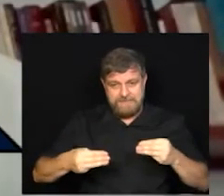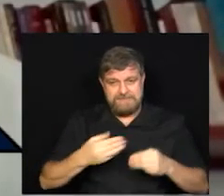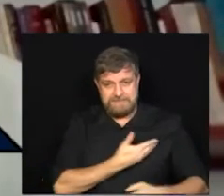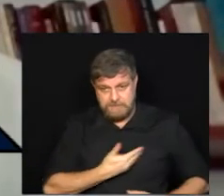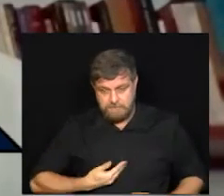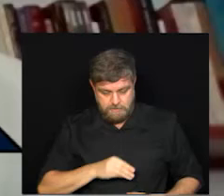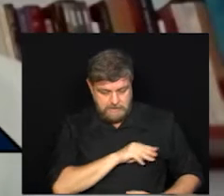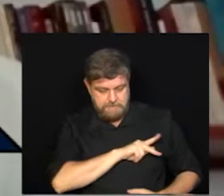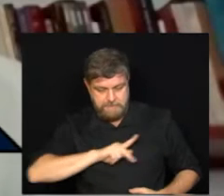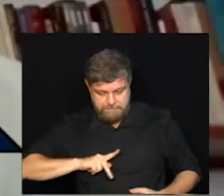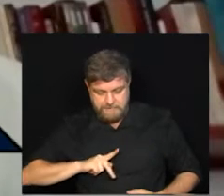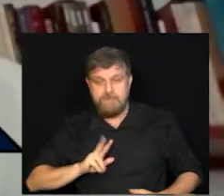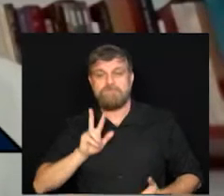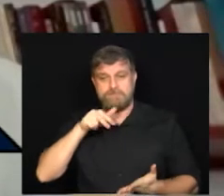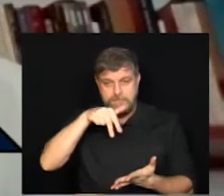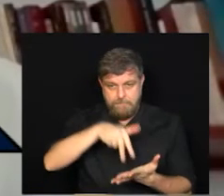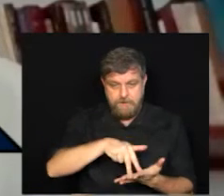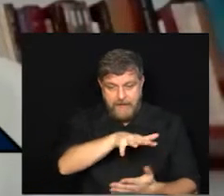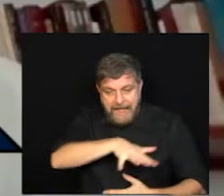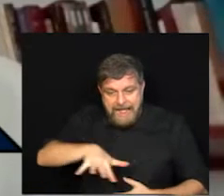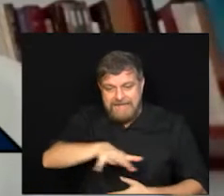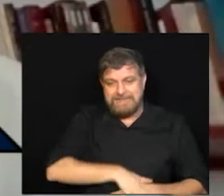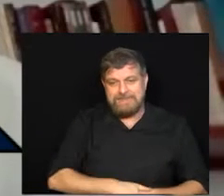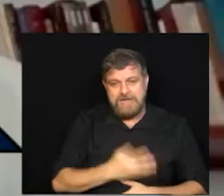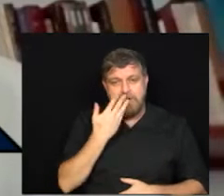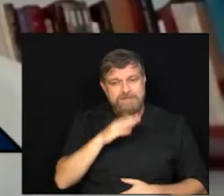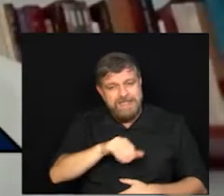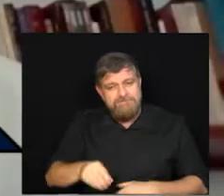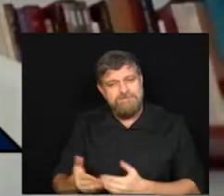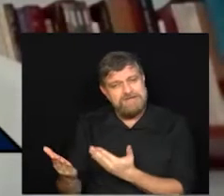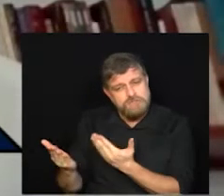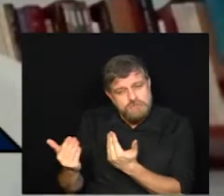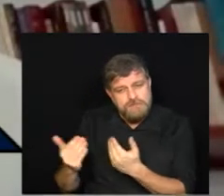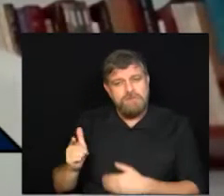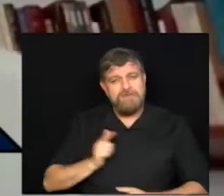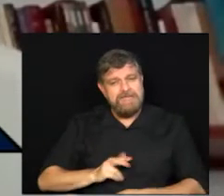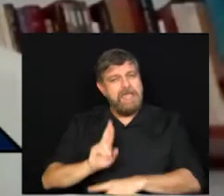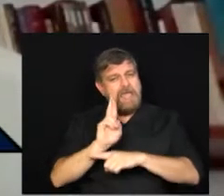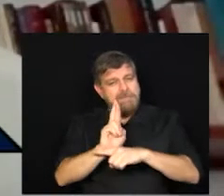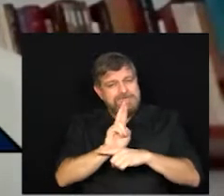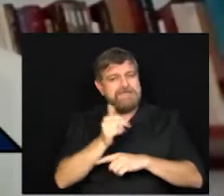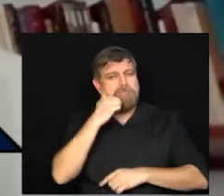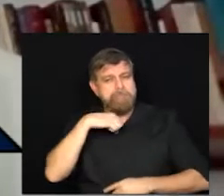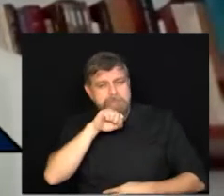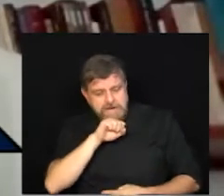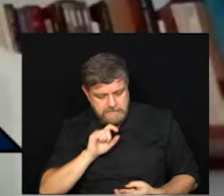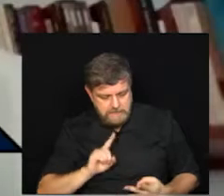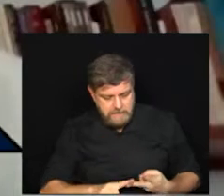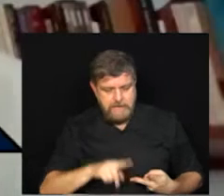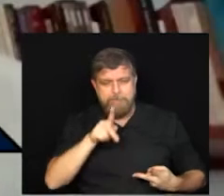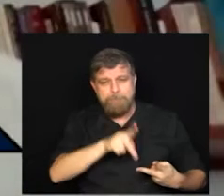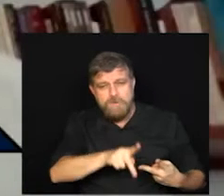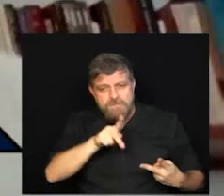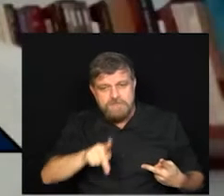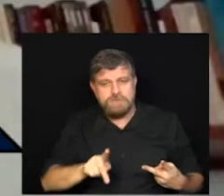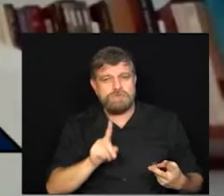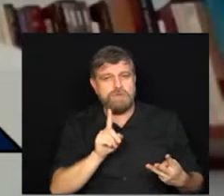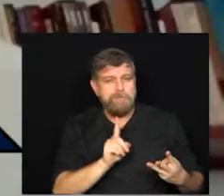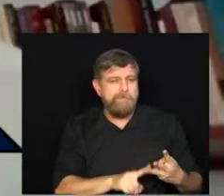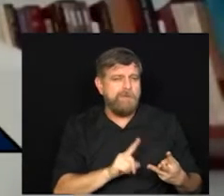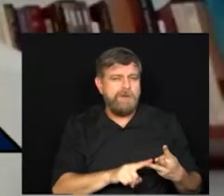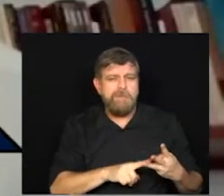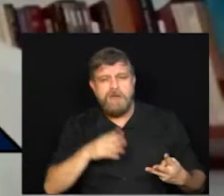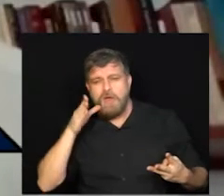confirmou presença na área da infância e da juventude, nós teremos também representação de mães, de professores,